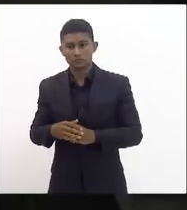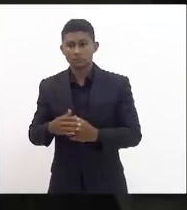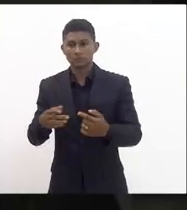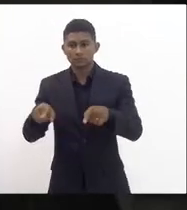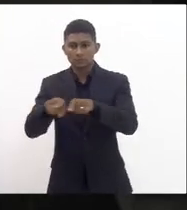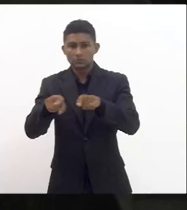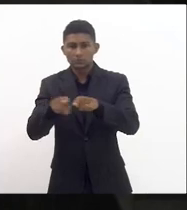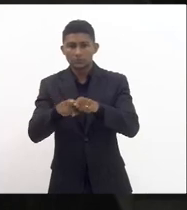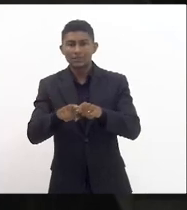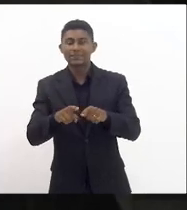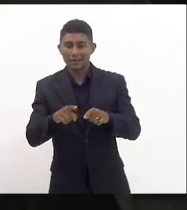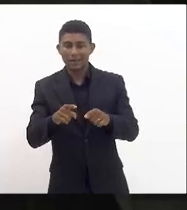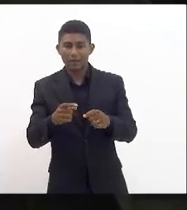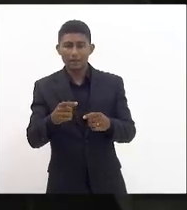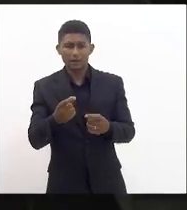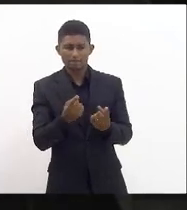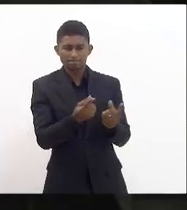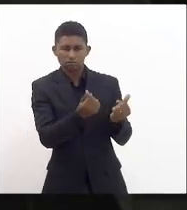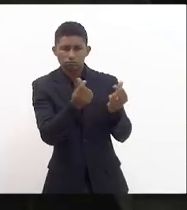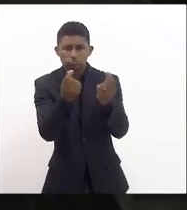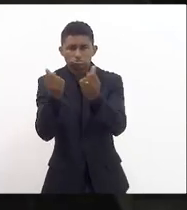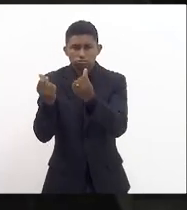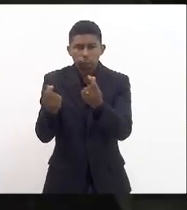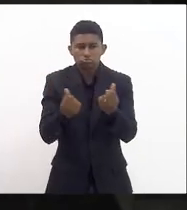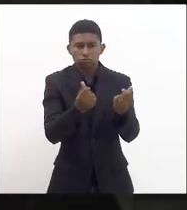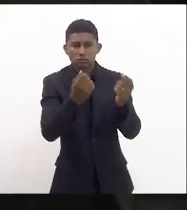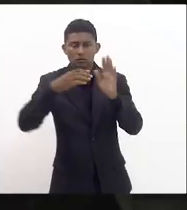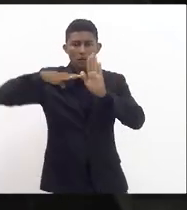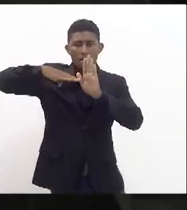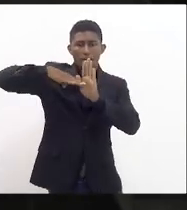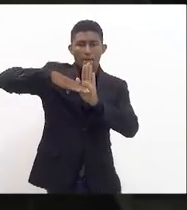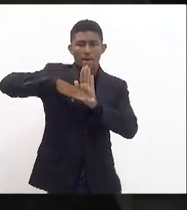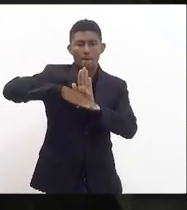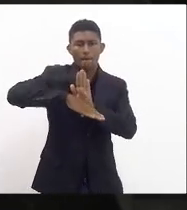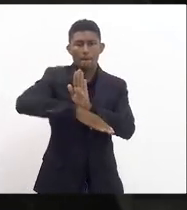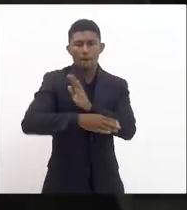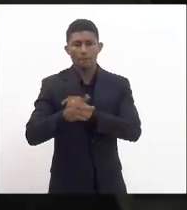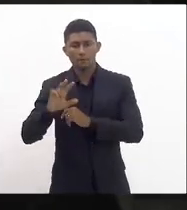cair, a inflação não cedeu,